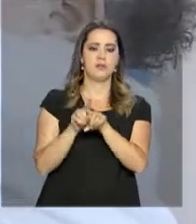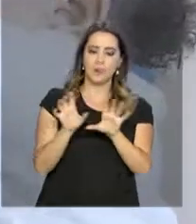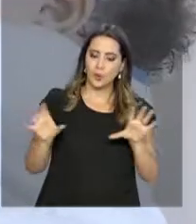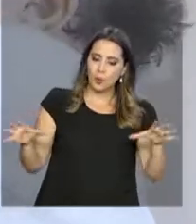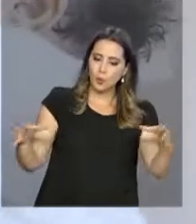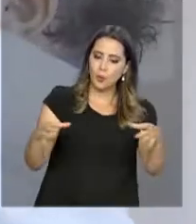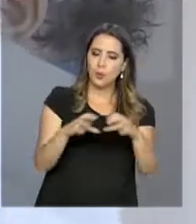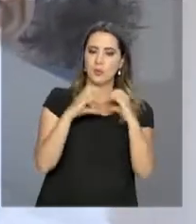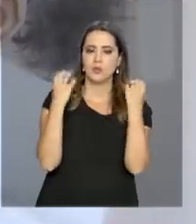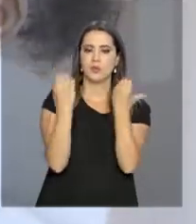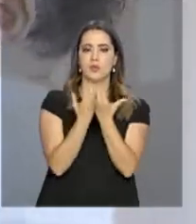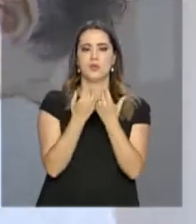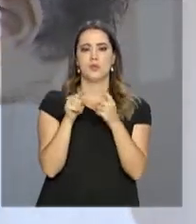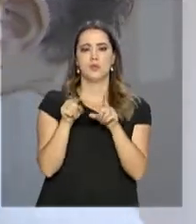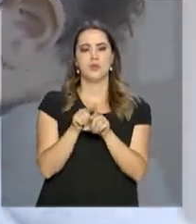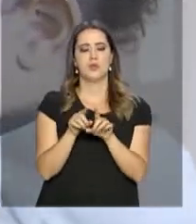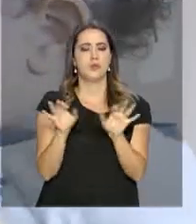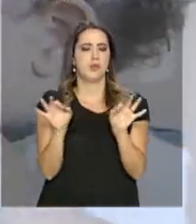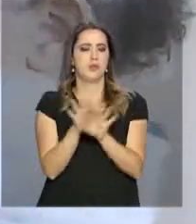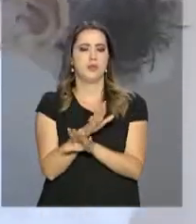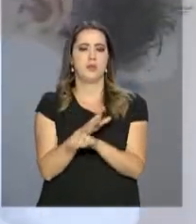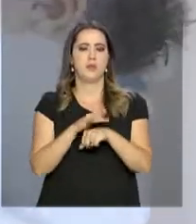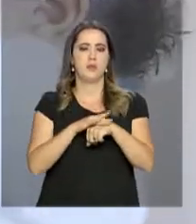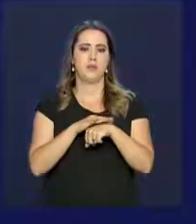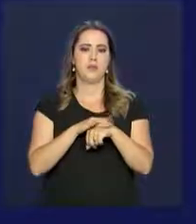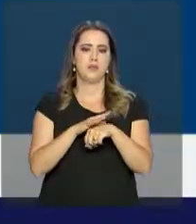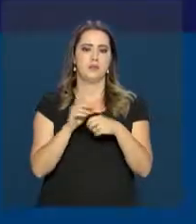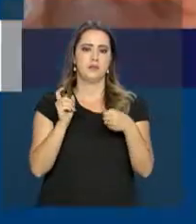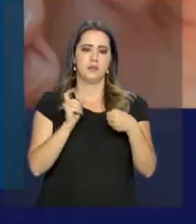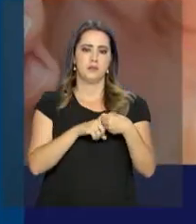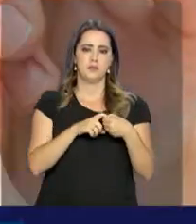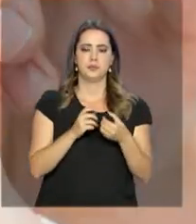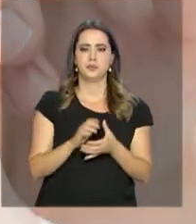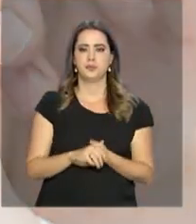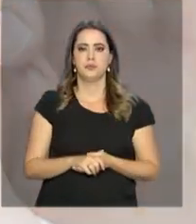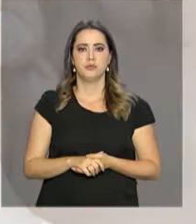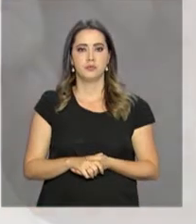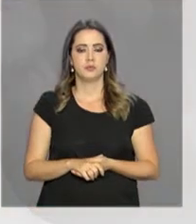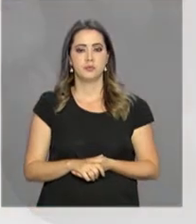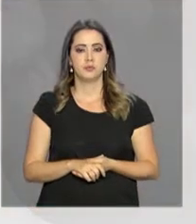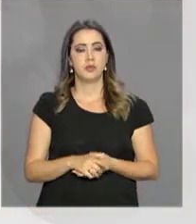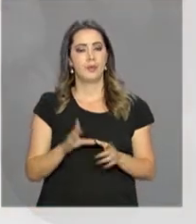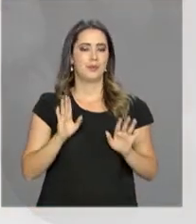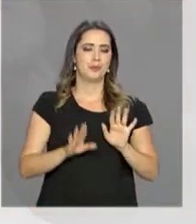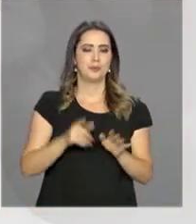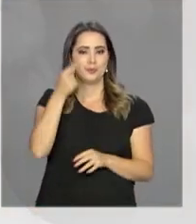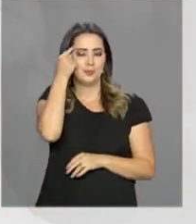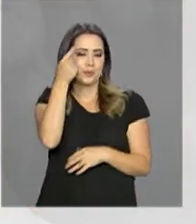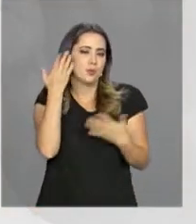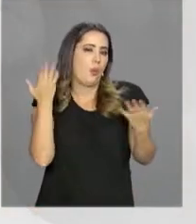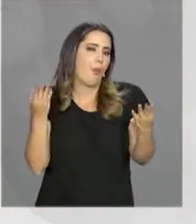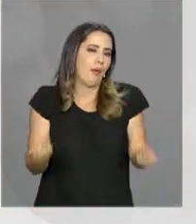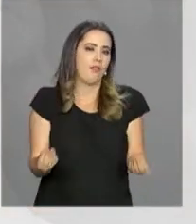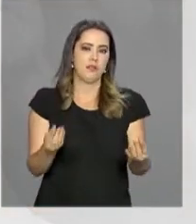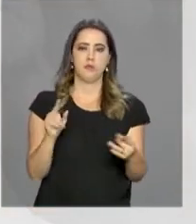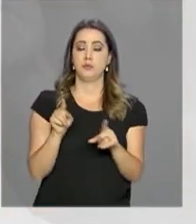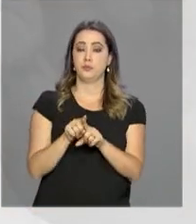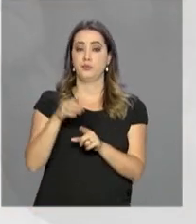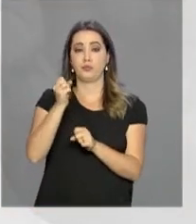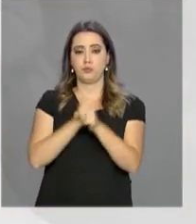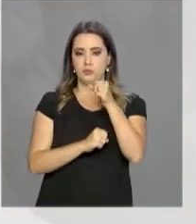né de debutar mas nem todo mundo tem essa consciência no ano passado